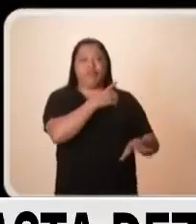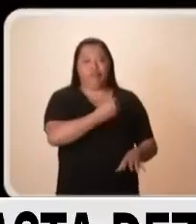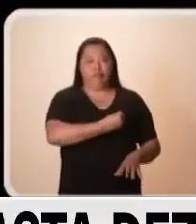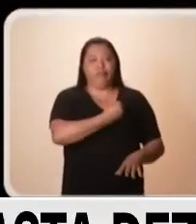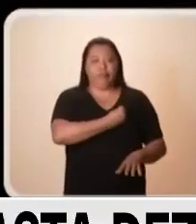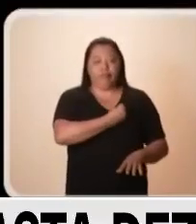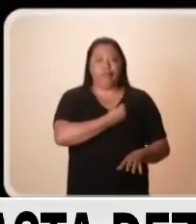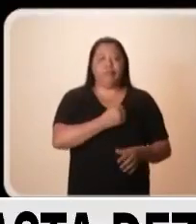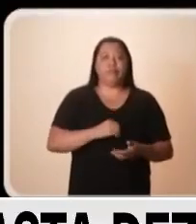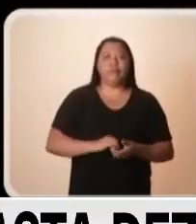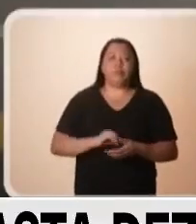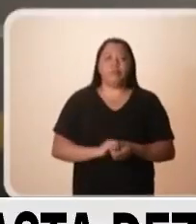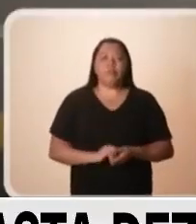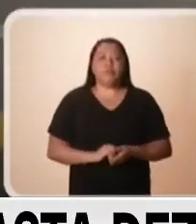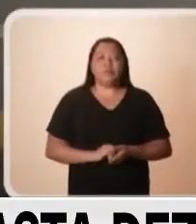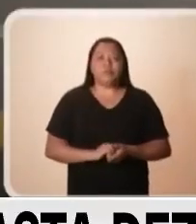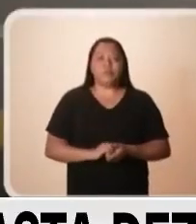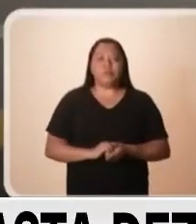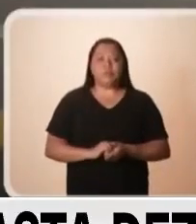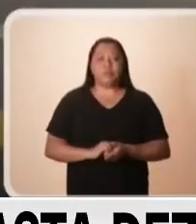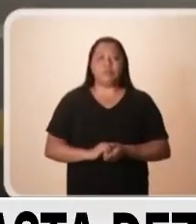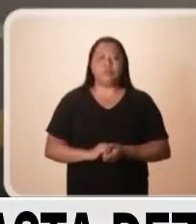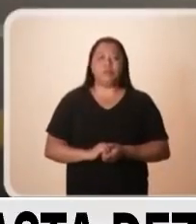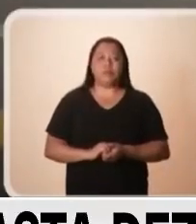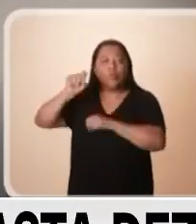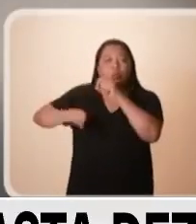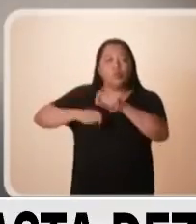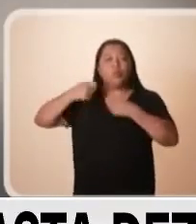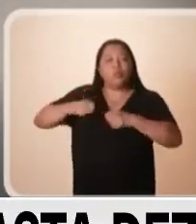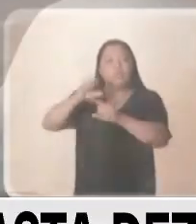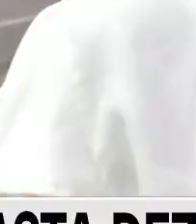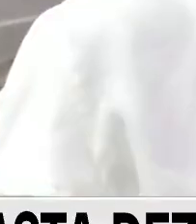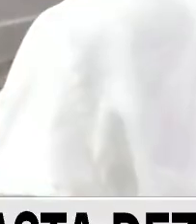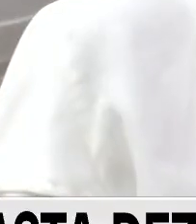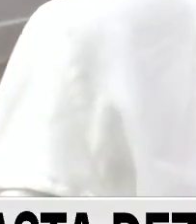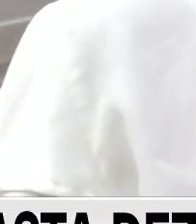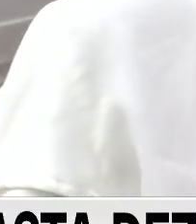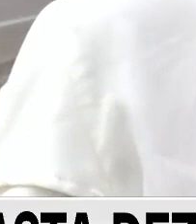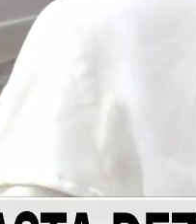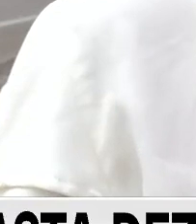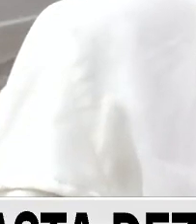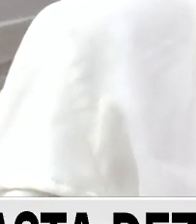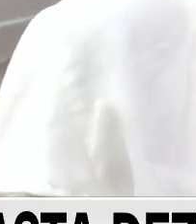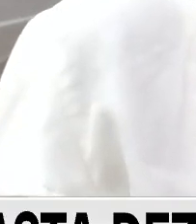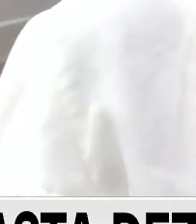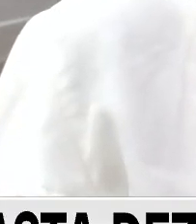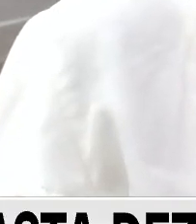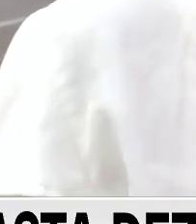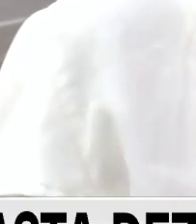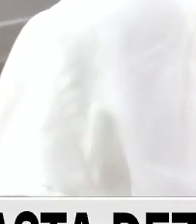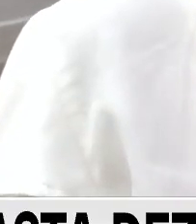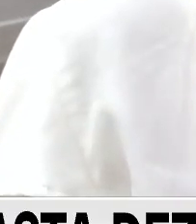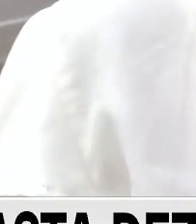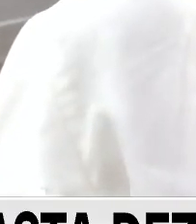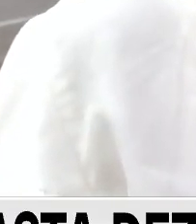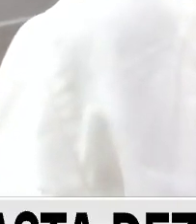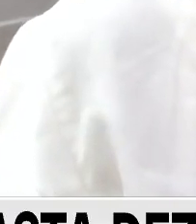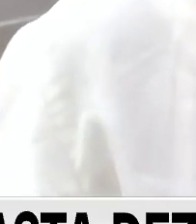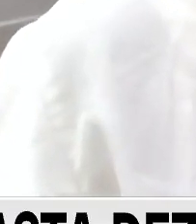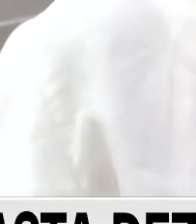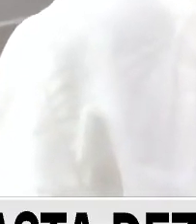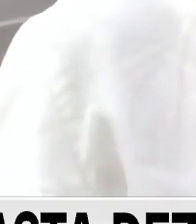teor racista estudante de agronomia naquele período que acabaram sendo sim expulsos da instituição agora